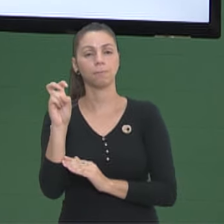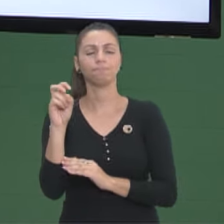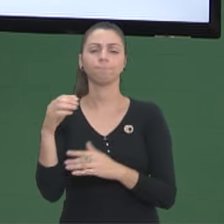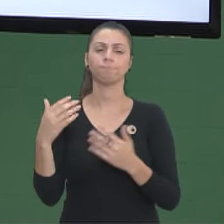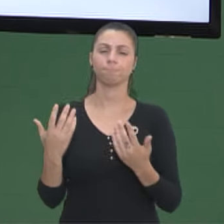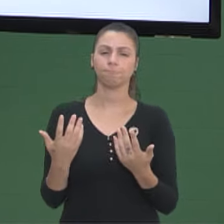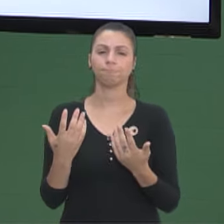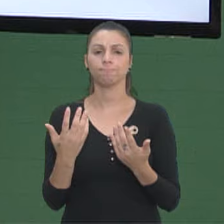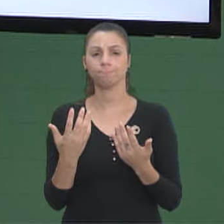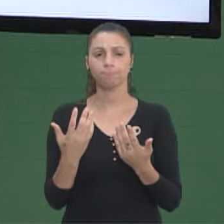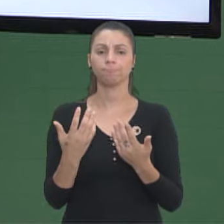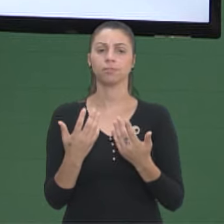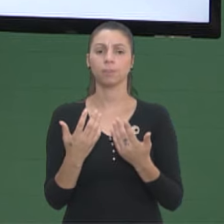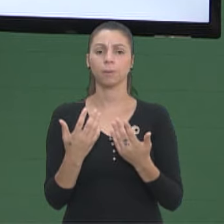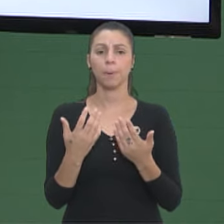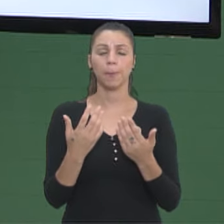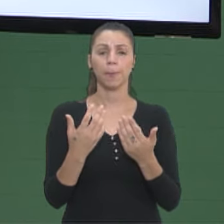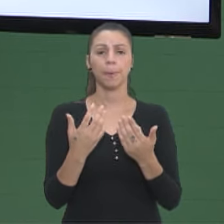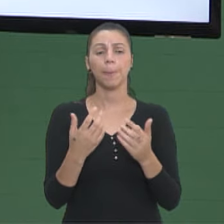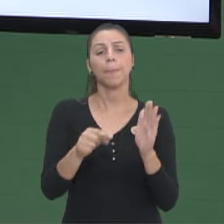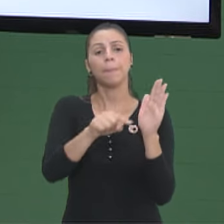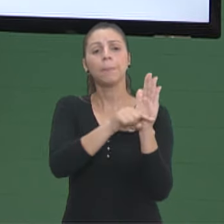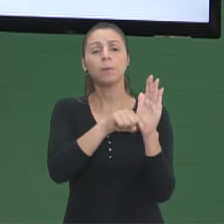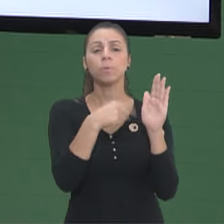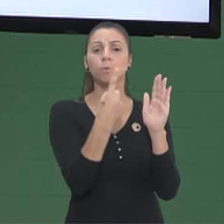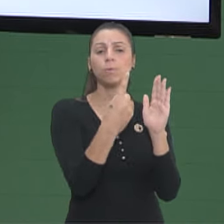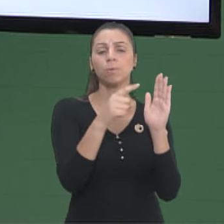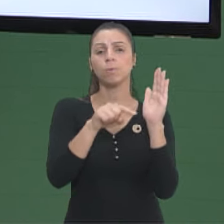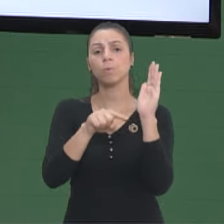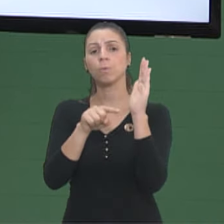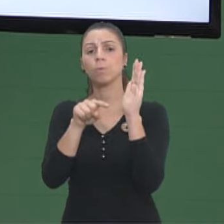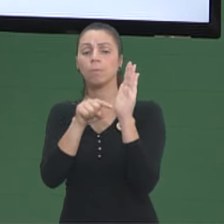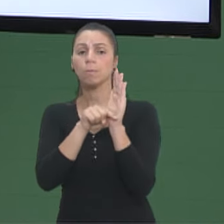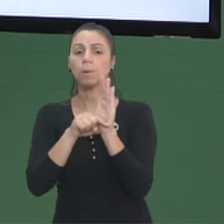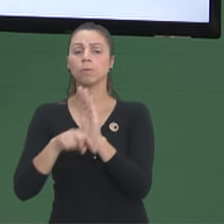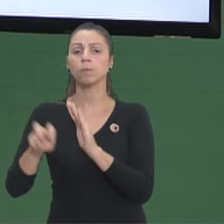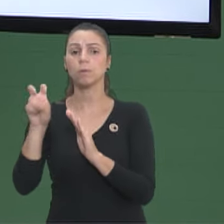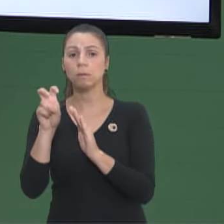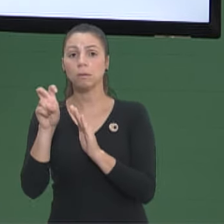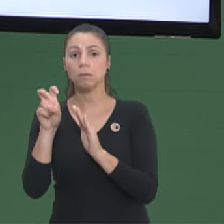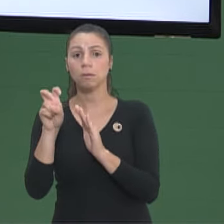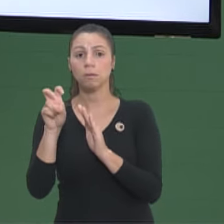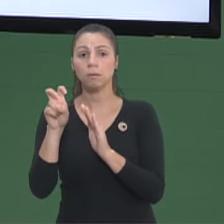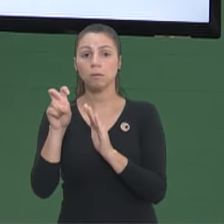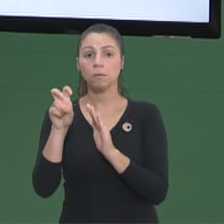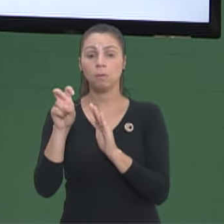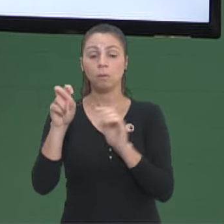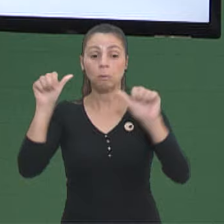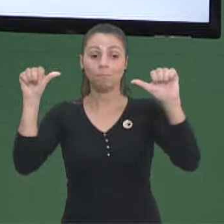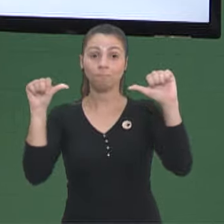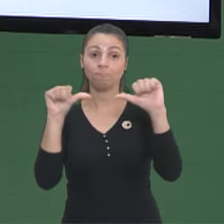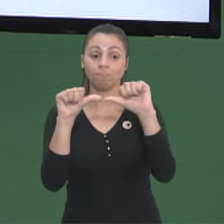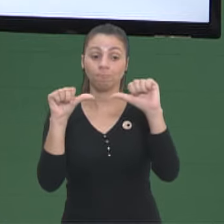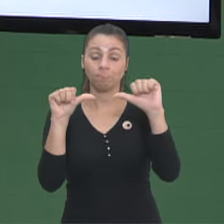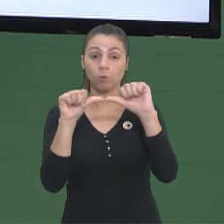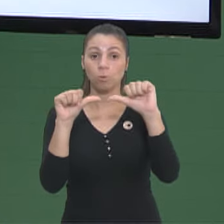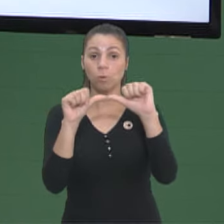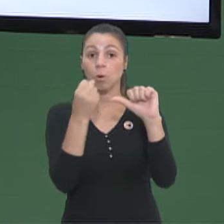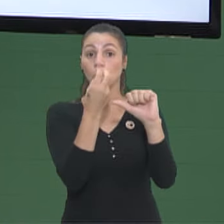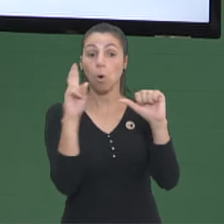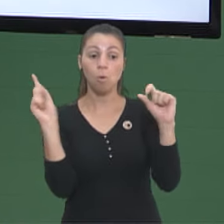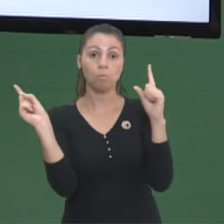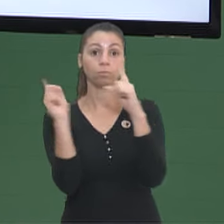O que o menos 5 e o mais 5 são entre si? São simétricos ou